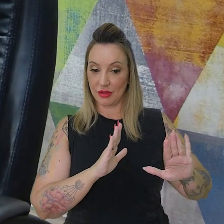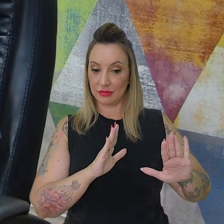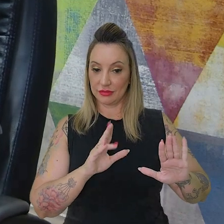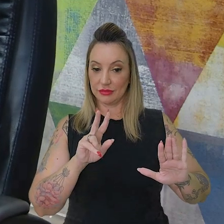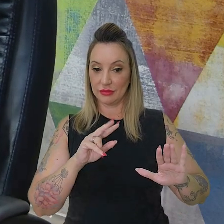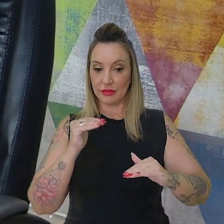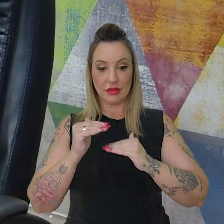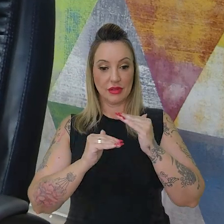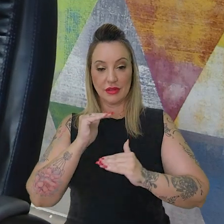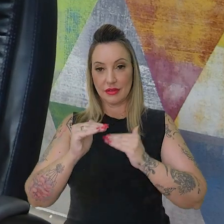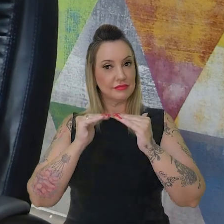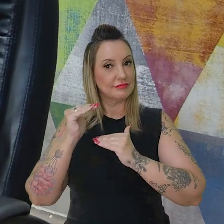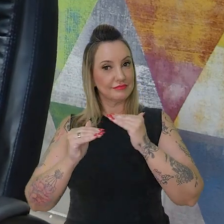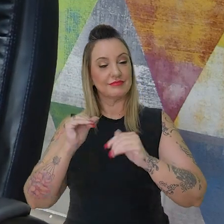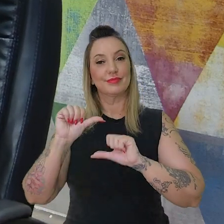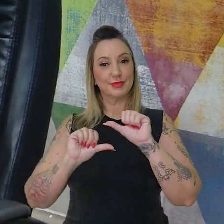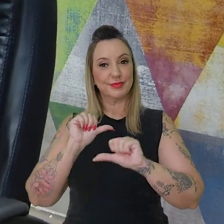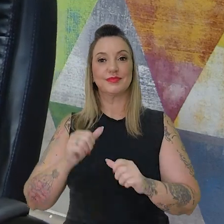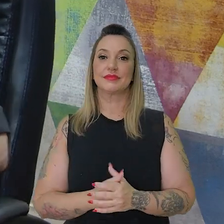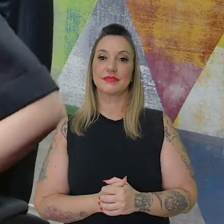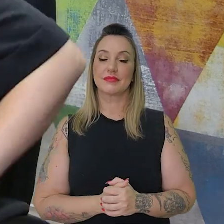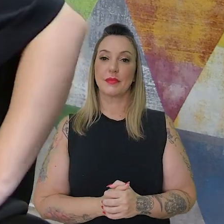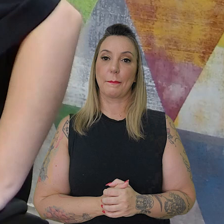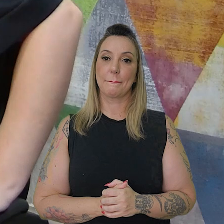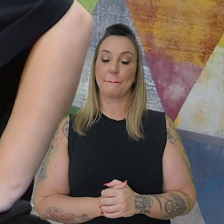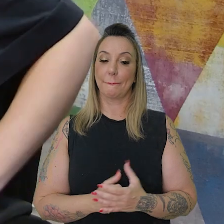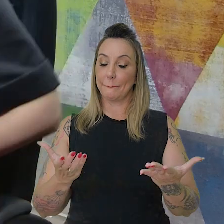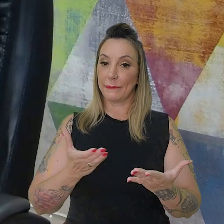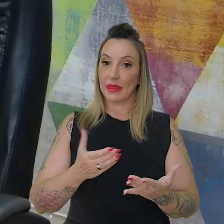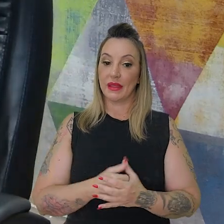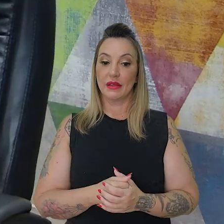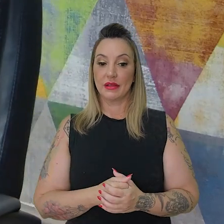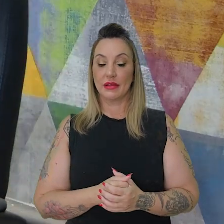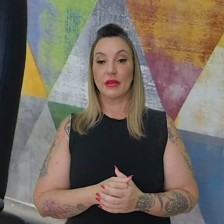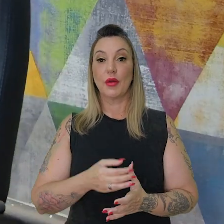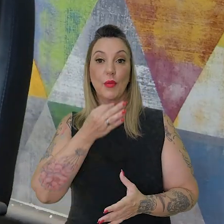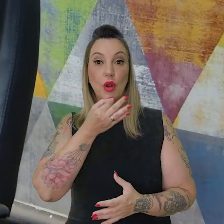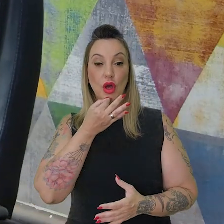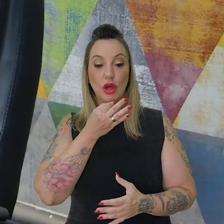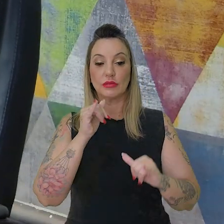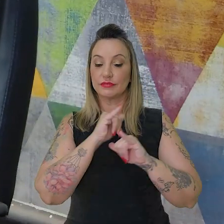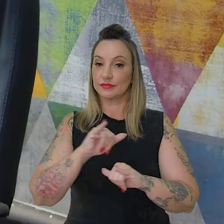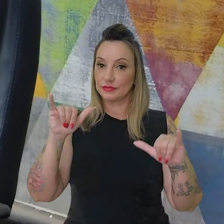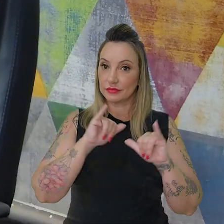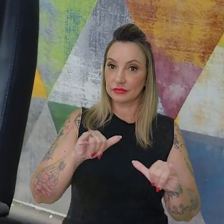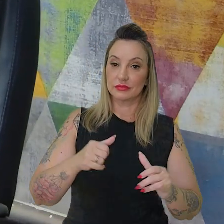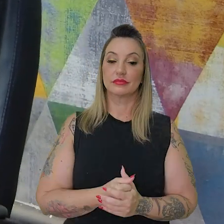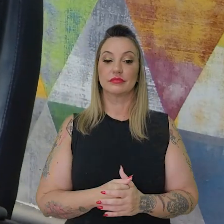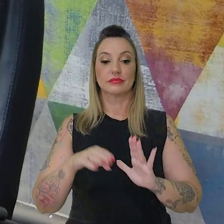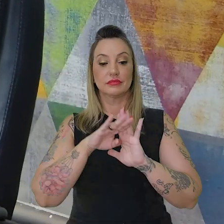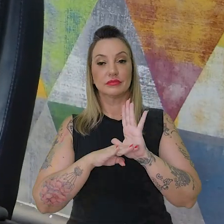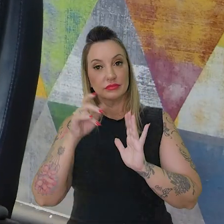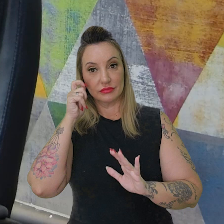Tem ciclos né gente com certeza e e a a a gente tinha um blog que a gente divulgava programação